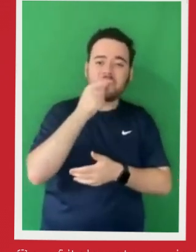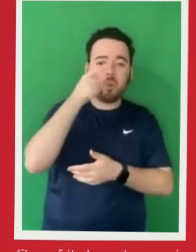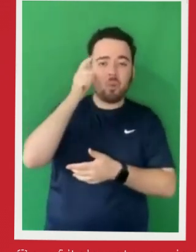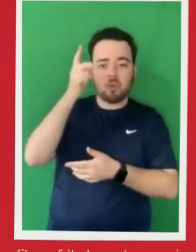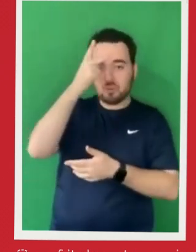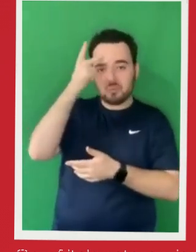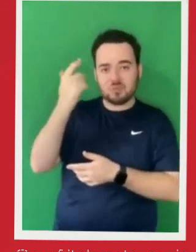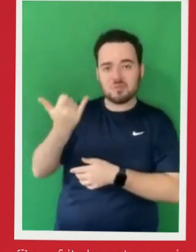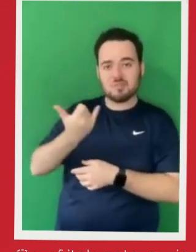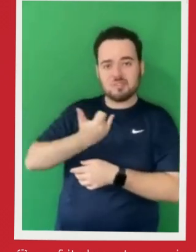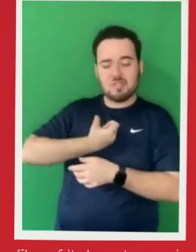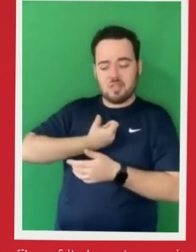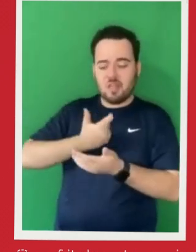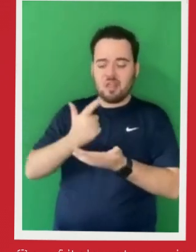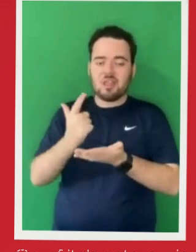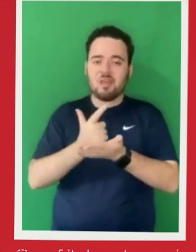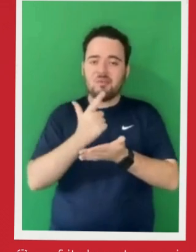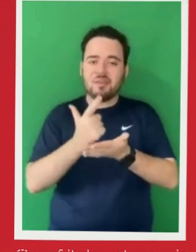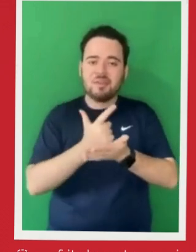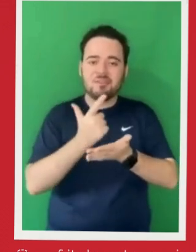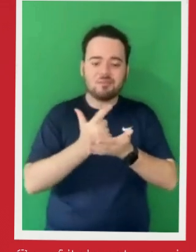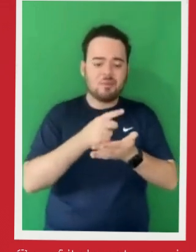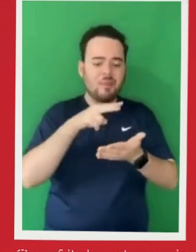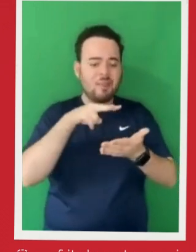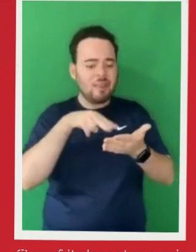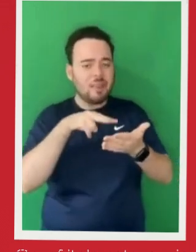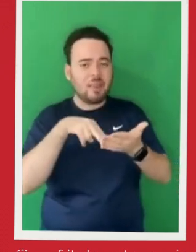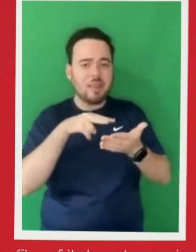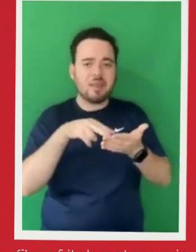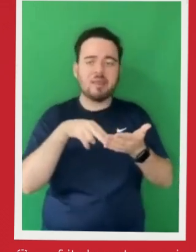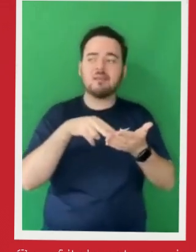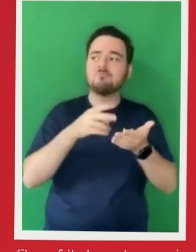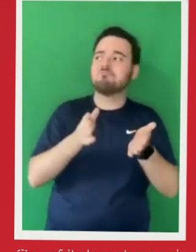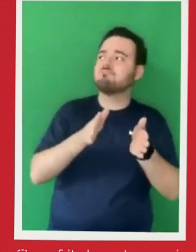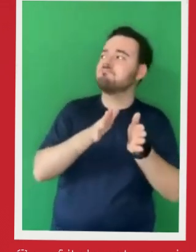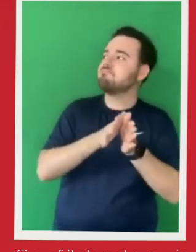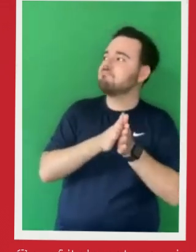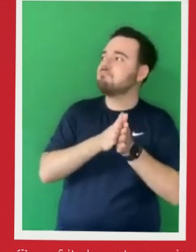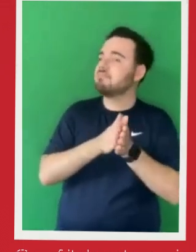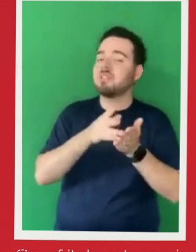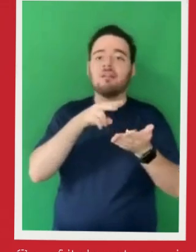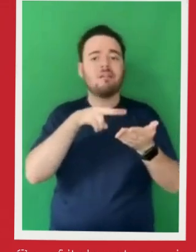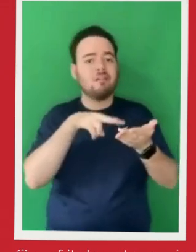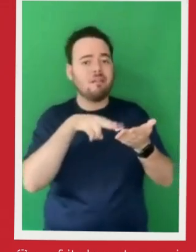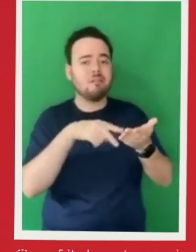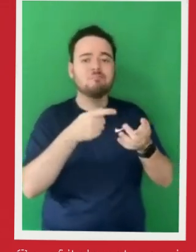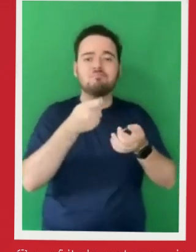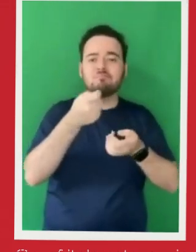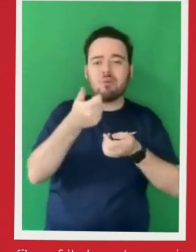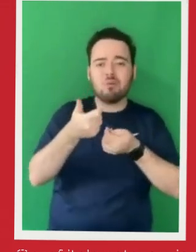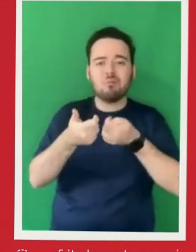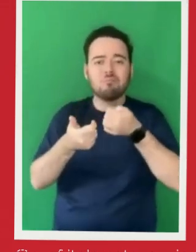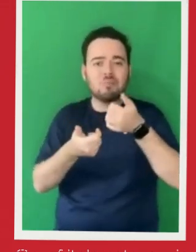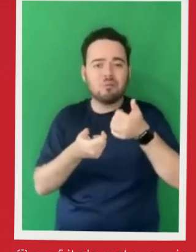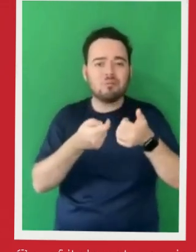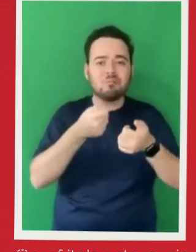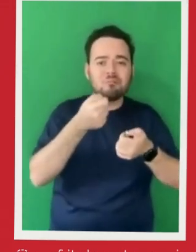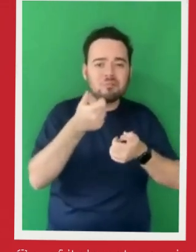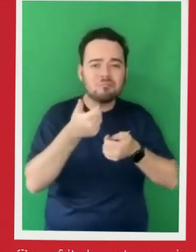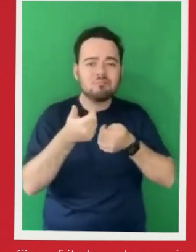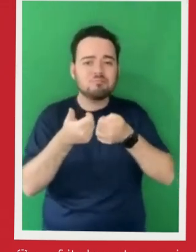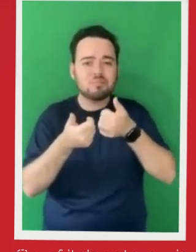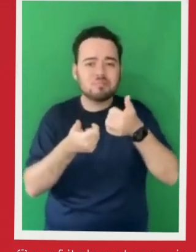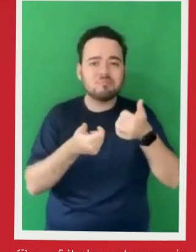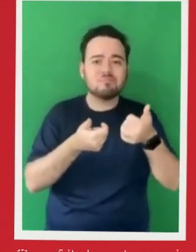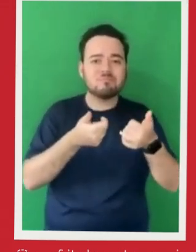devagarzinho. Ontem uma pessoa me disse que esse é um livro para ir, voltar. Então pensa que a gente está